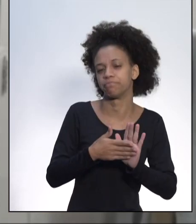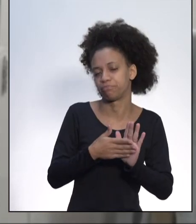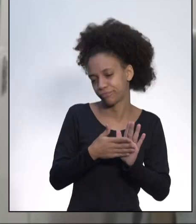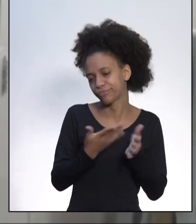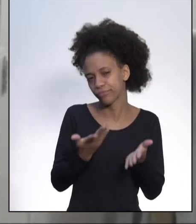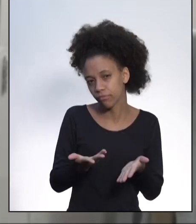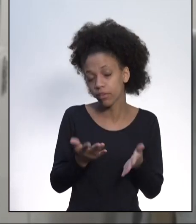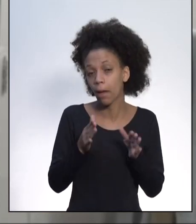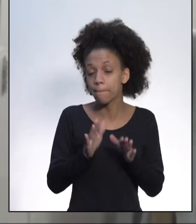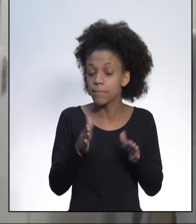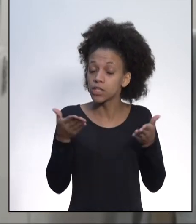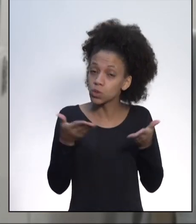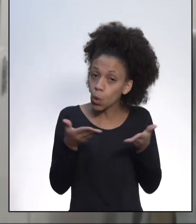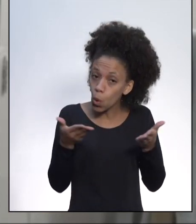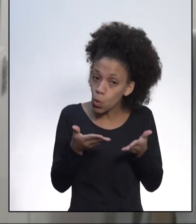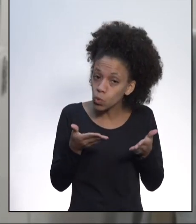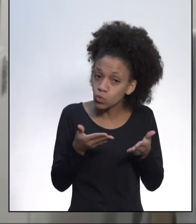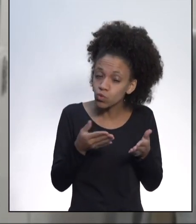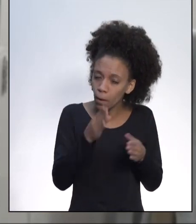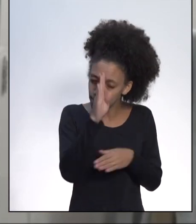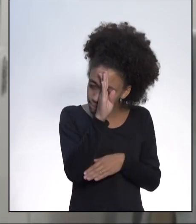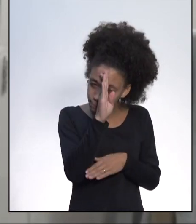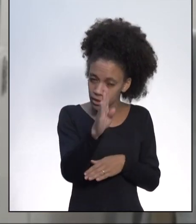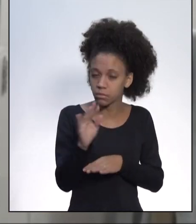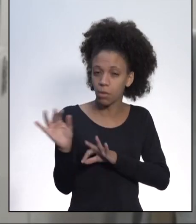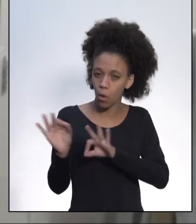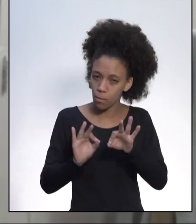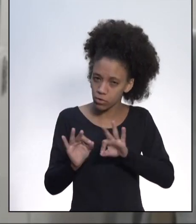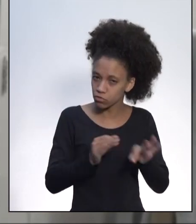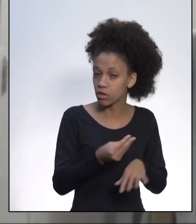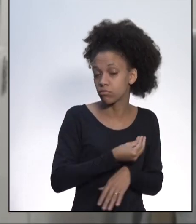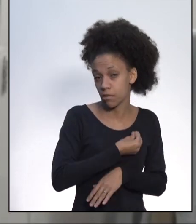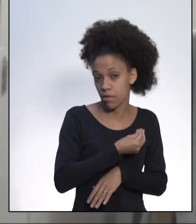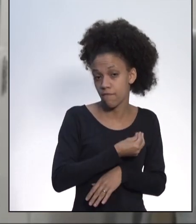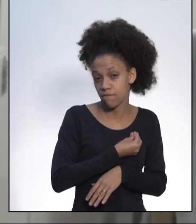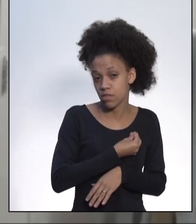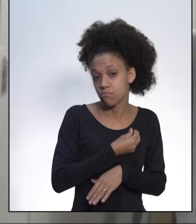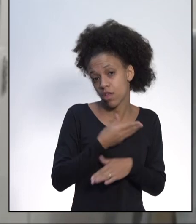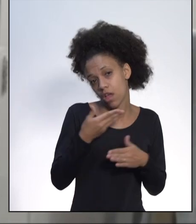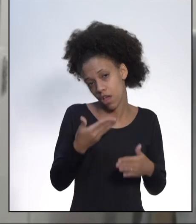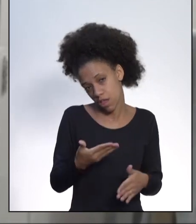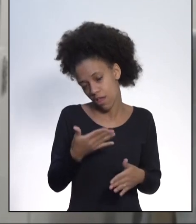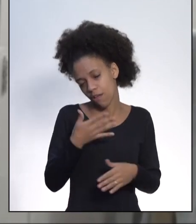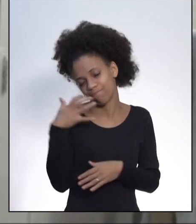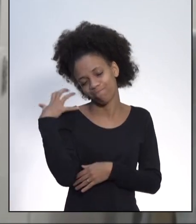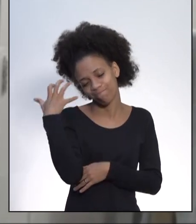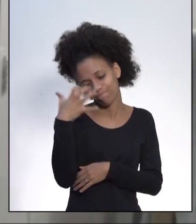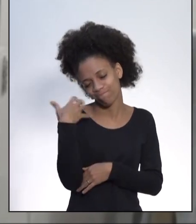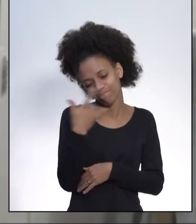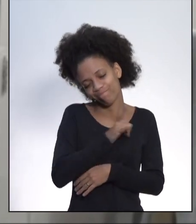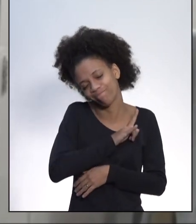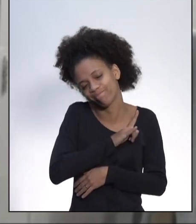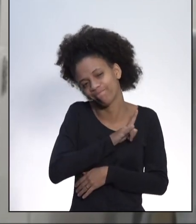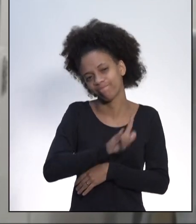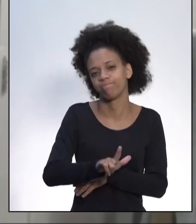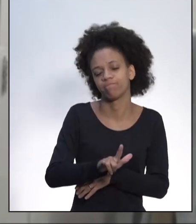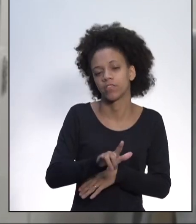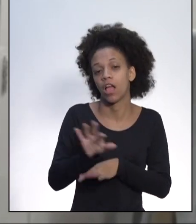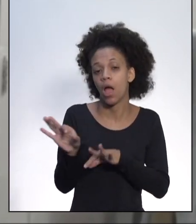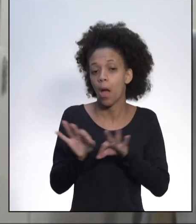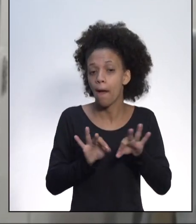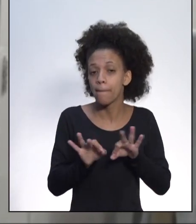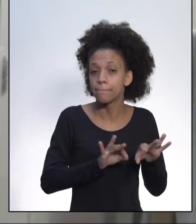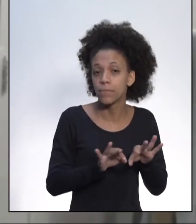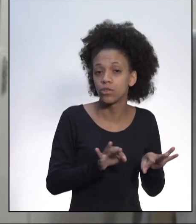né? Mas hoje o principal projeto da minha vida, e é o que eu sou apaixonado, né? É o